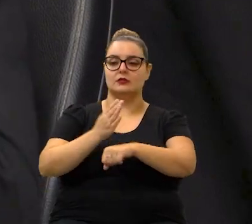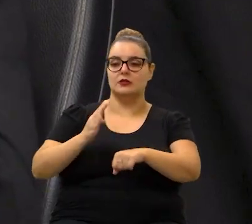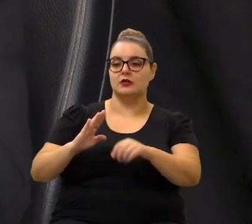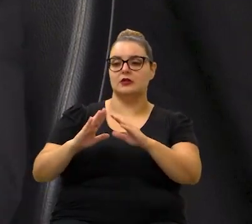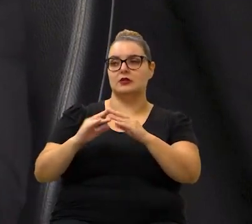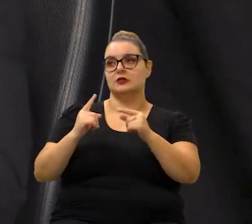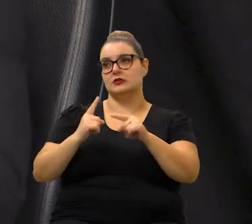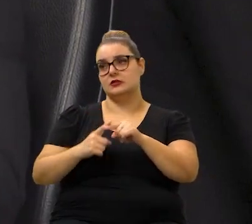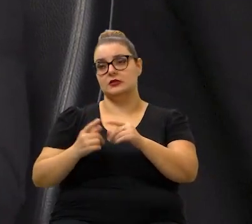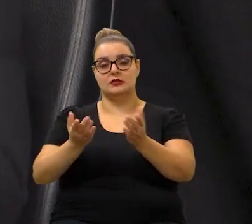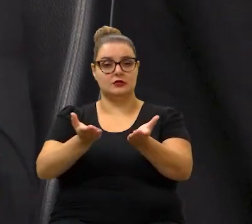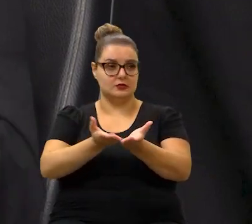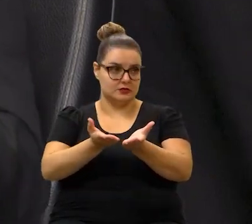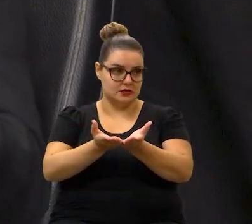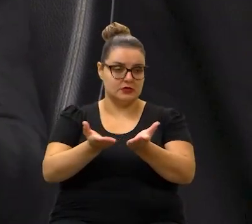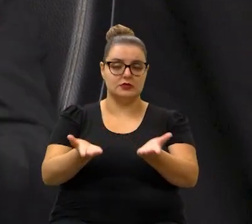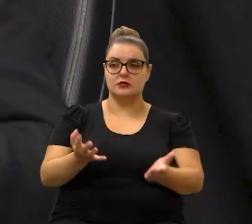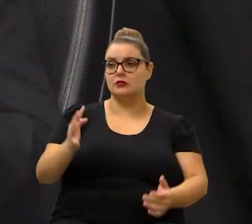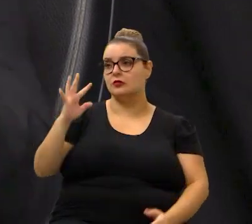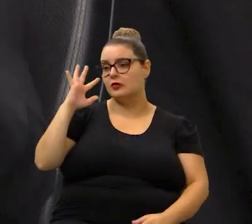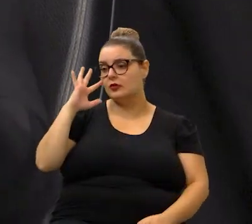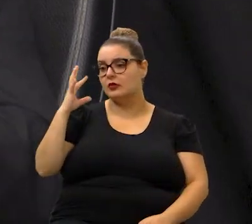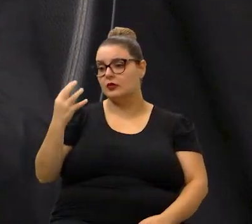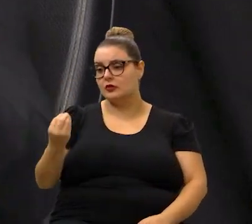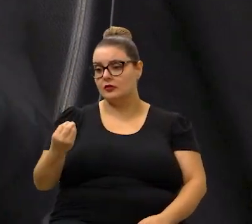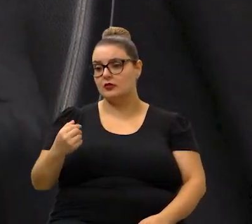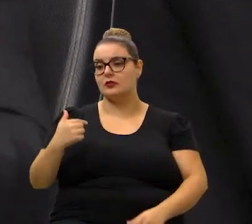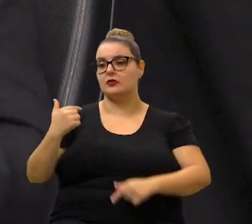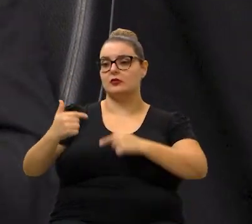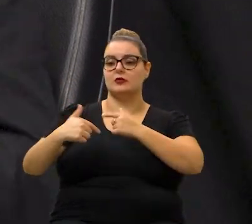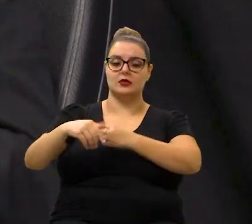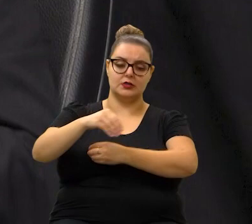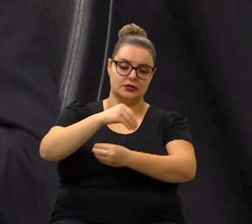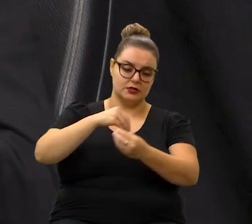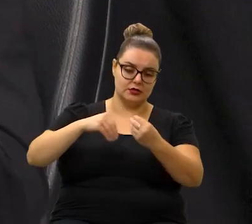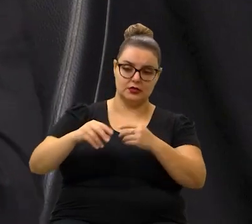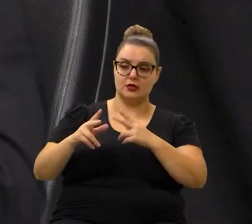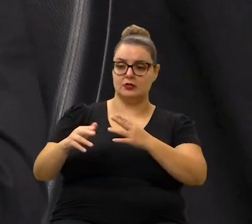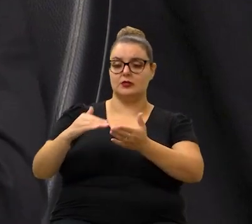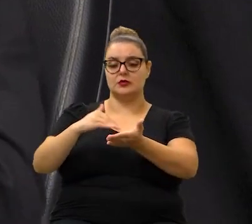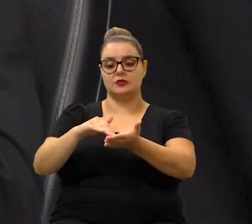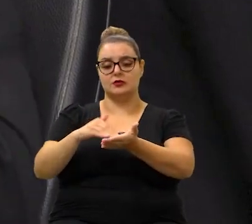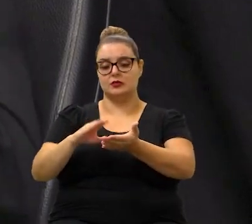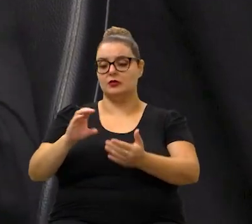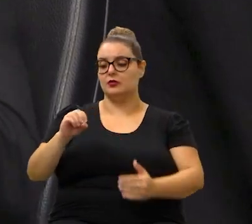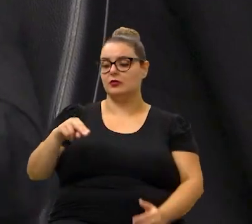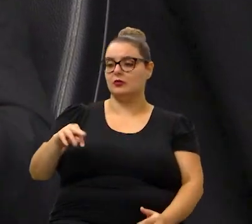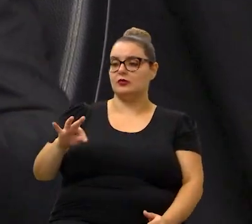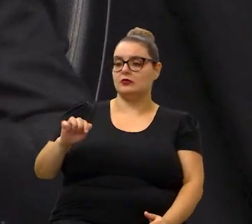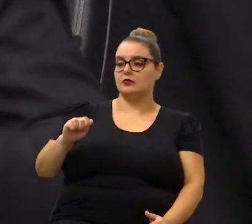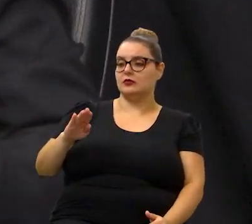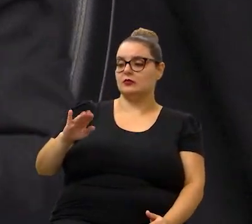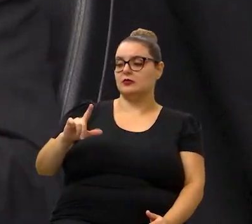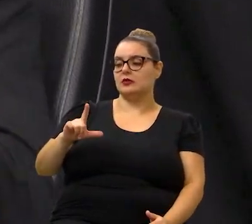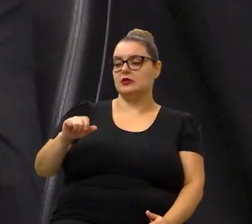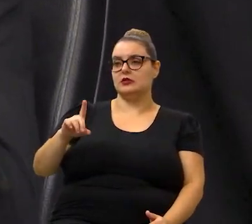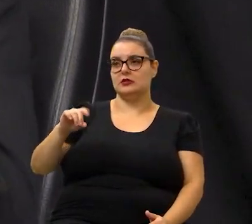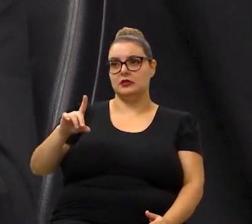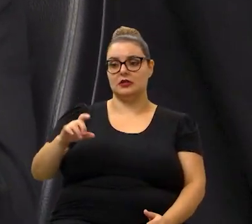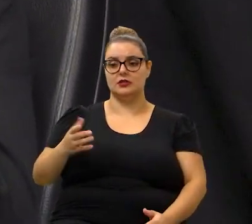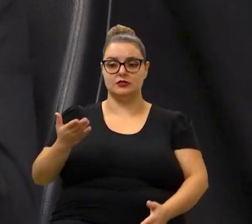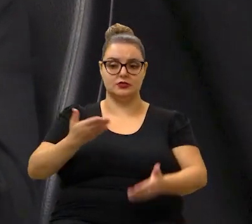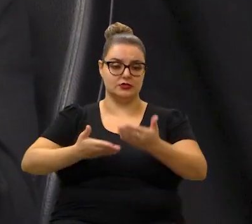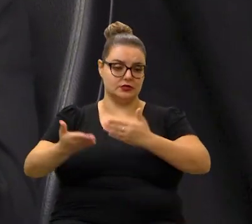evangélicas né e o conhecimento né esse trabalho Esse envolvimento como eu tinha escritório de contabilidade então eu fazia sempre